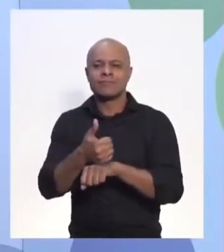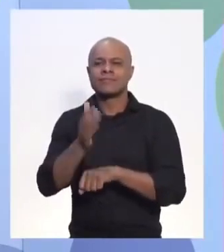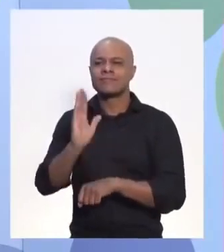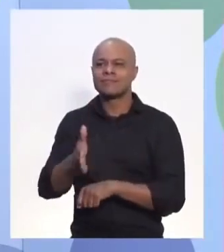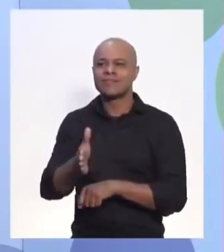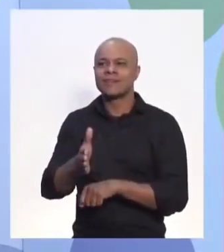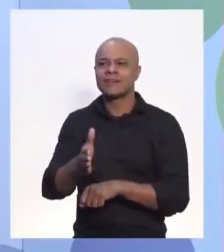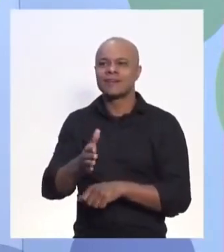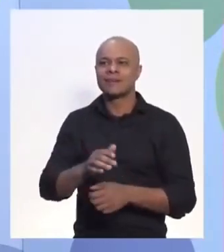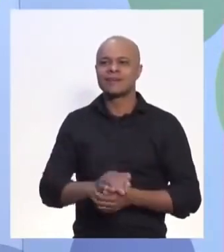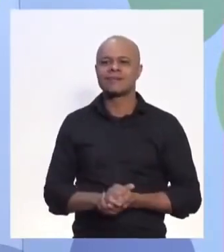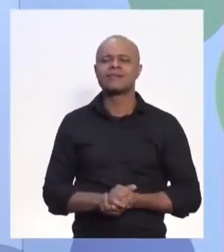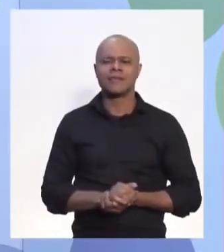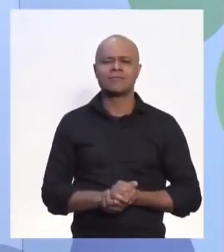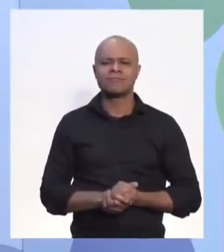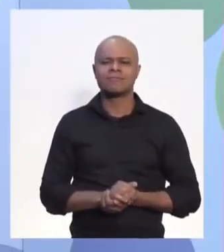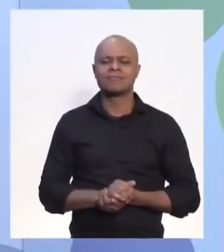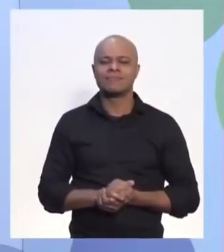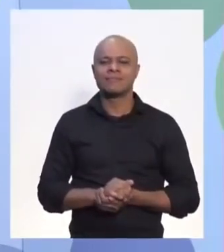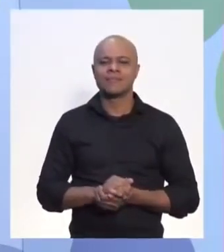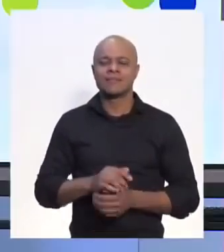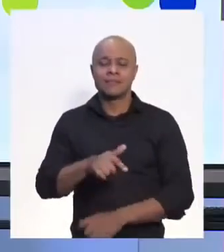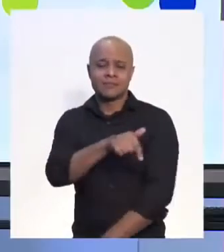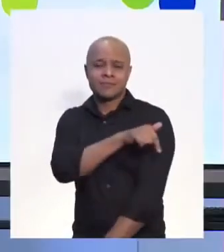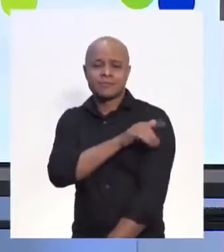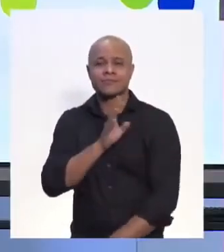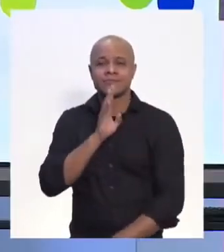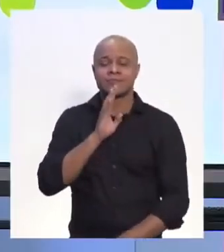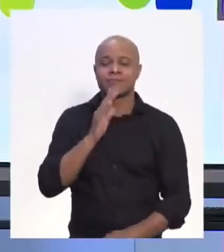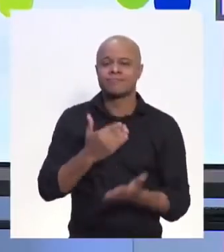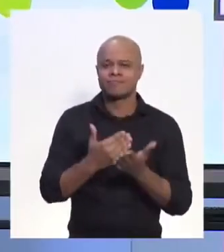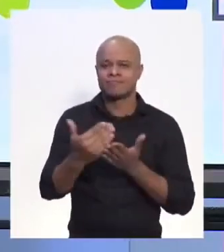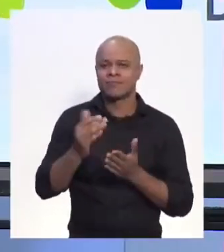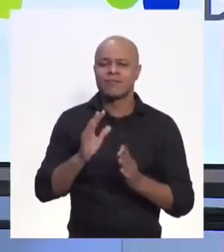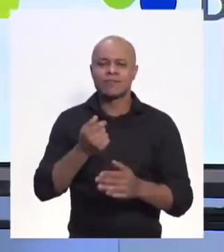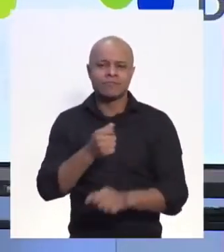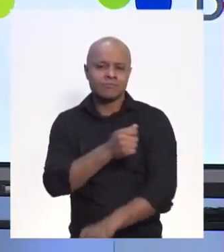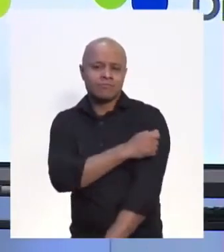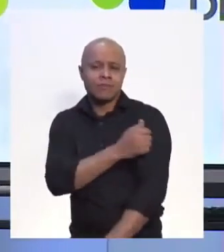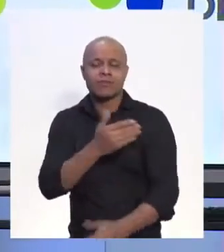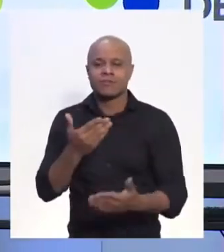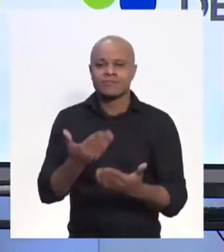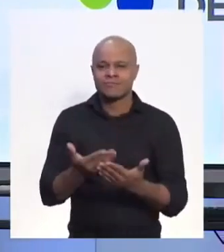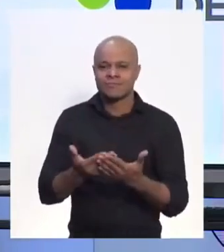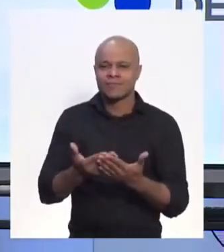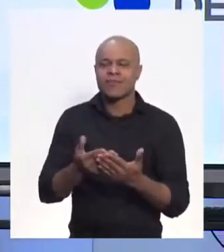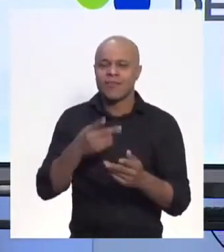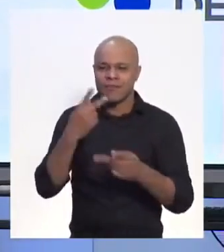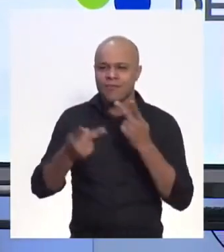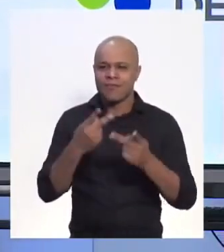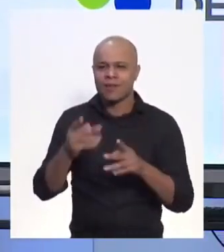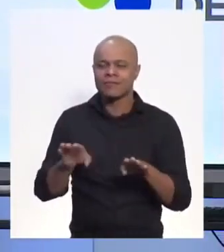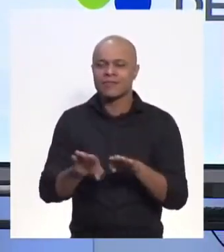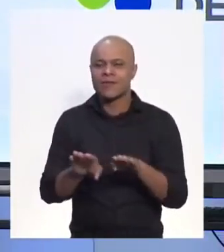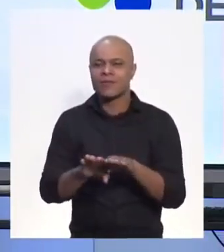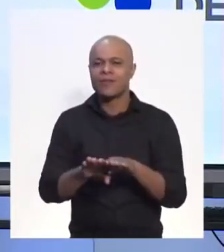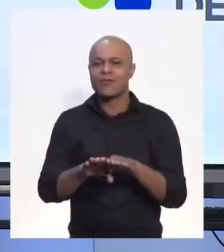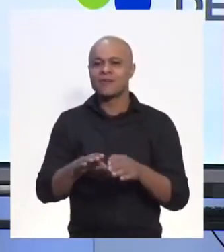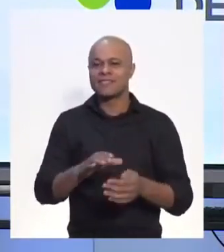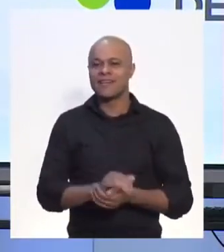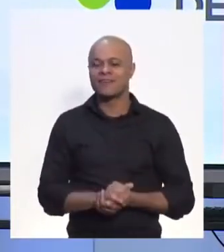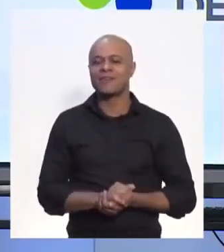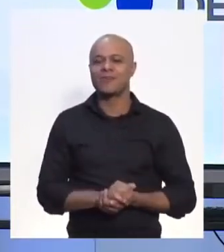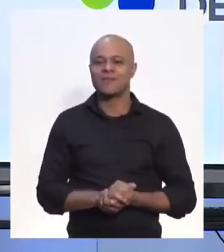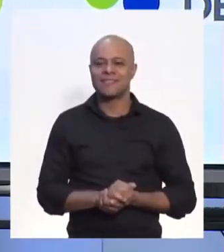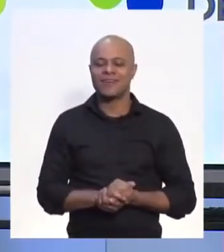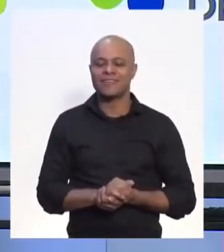vai estar carregando os conhecimentos do 7º ano. Eu sempre falava para os meus alunos, e assim, principalmente do ensino médio, né, que era o que eu mais convivia,